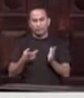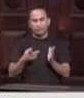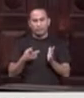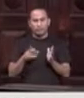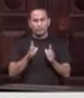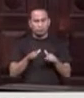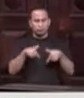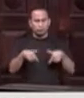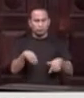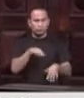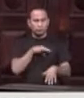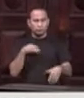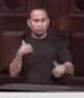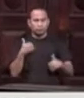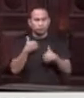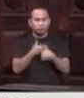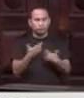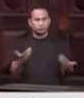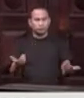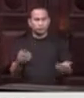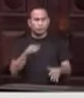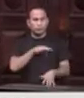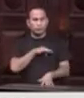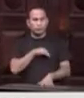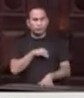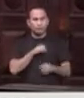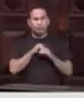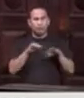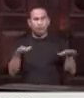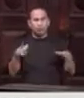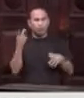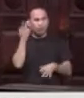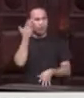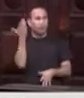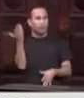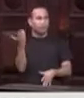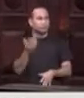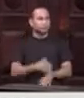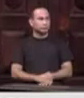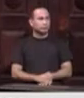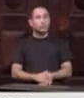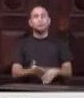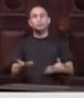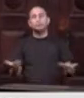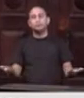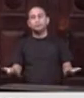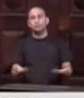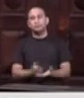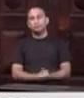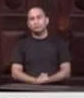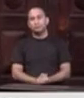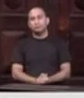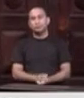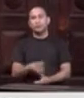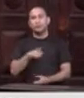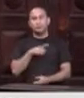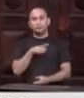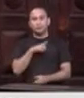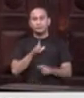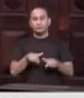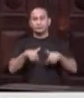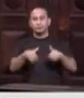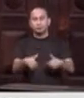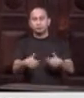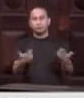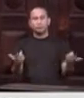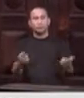operações policiais substituindo o policiamento ostensivo normal. E aí temos as